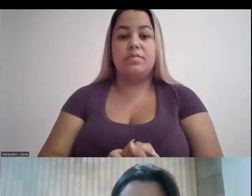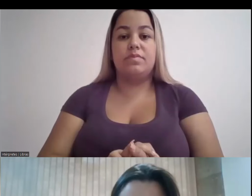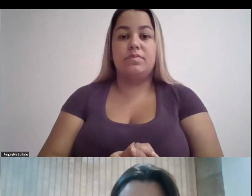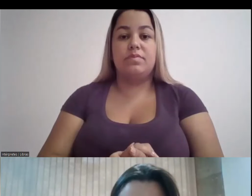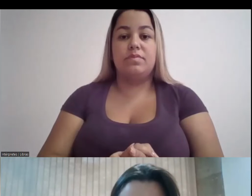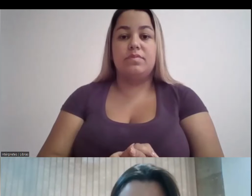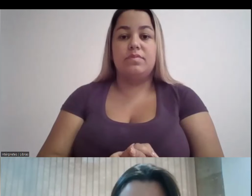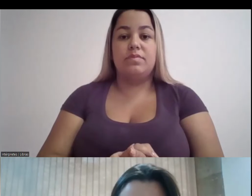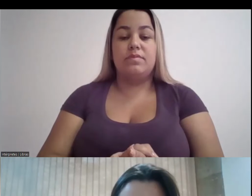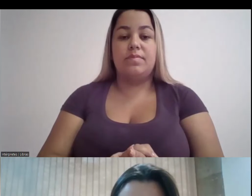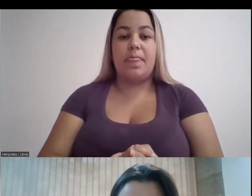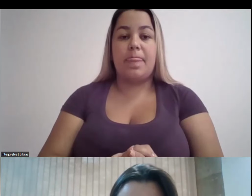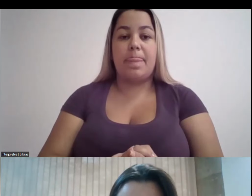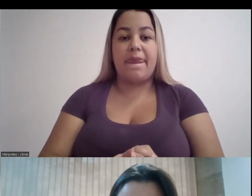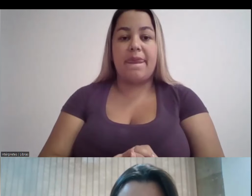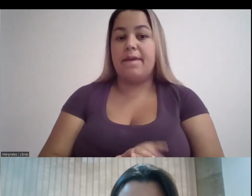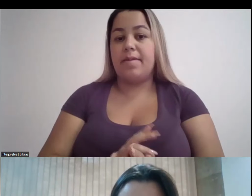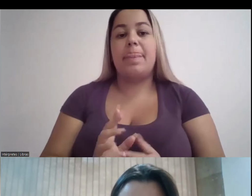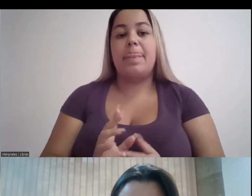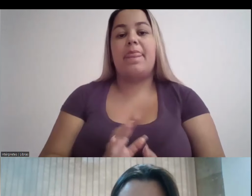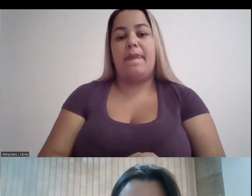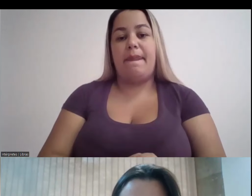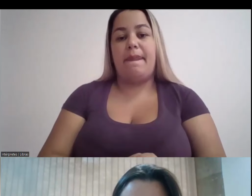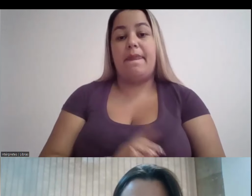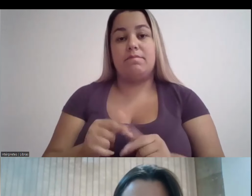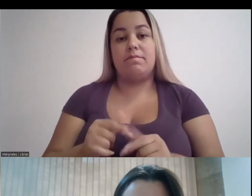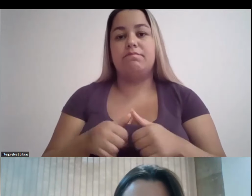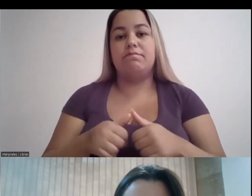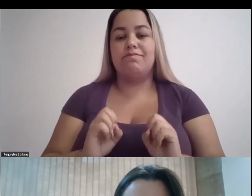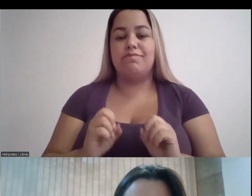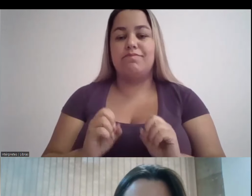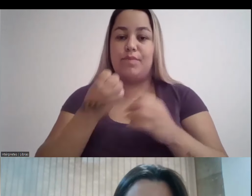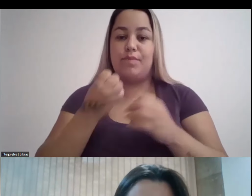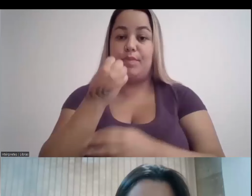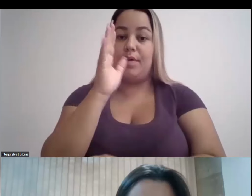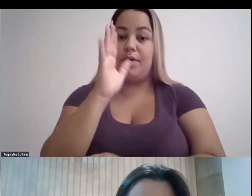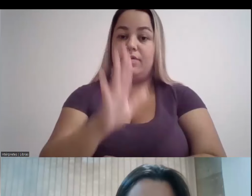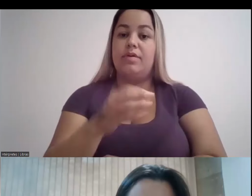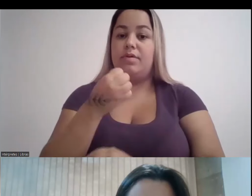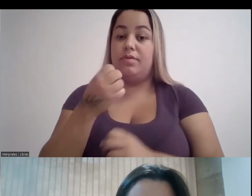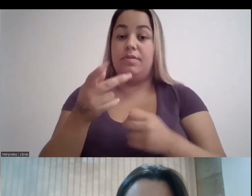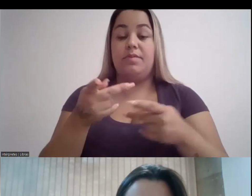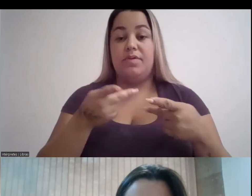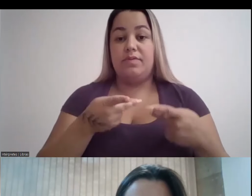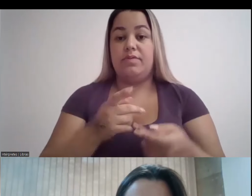Se não, a gente pode seguir. Ah, a Fernanda tá aí. Boa tarde, Fernanda. Muito bem-vinda.